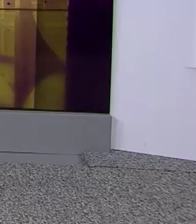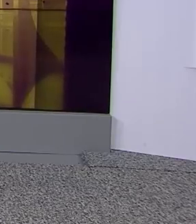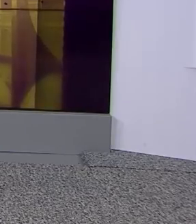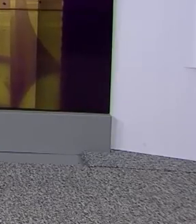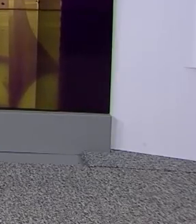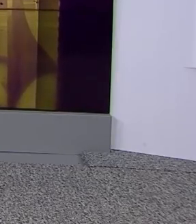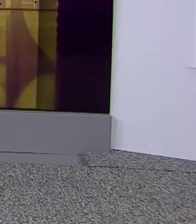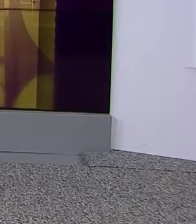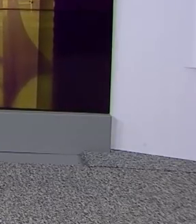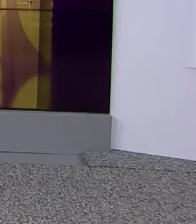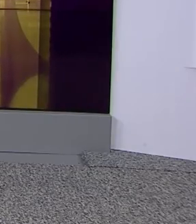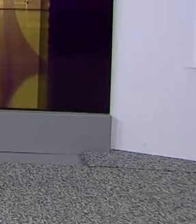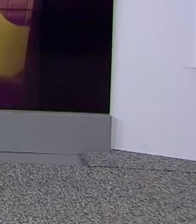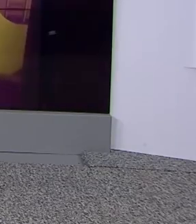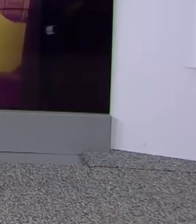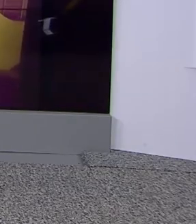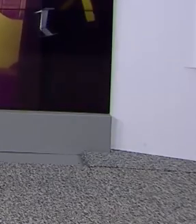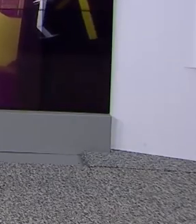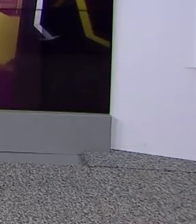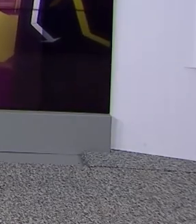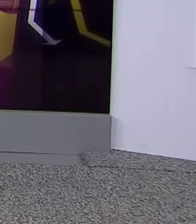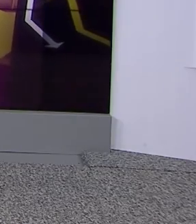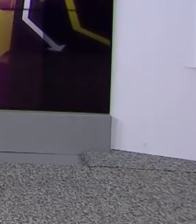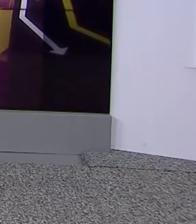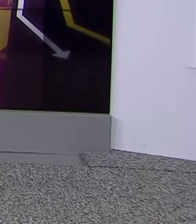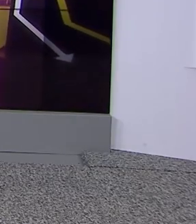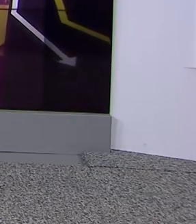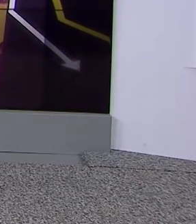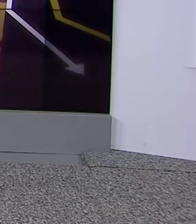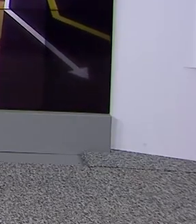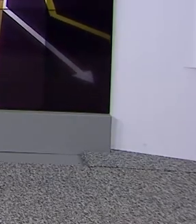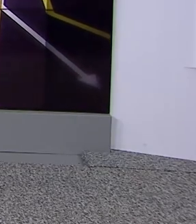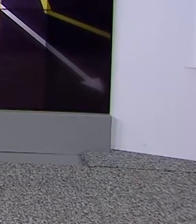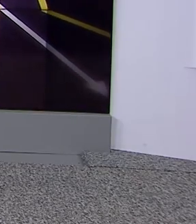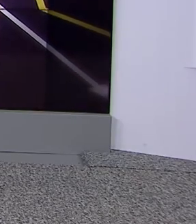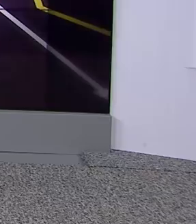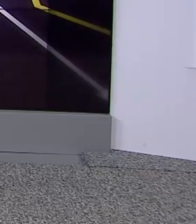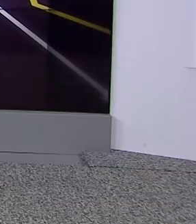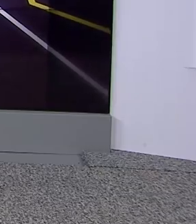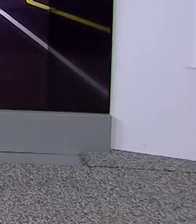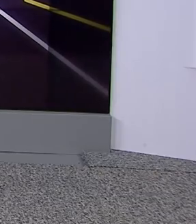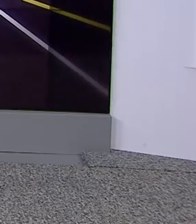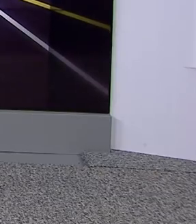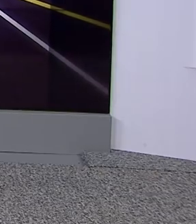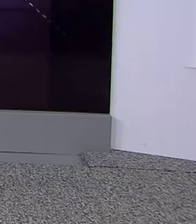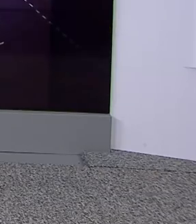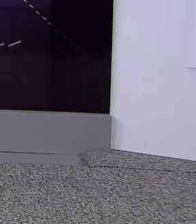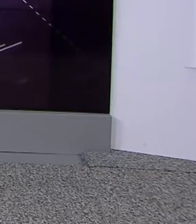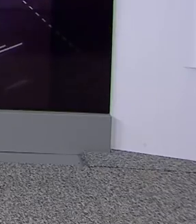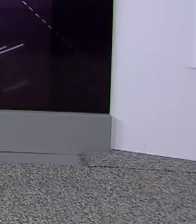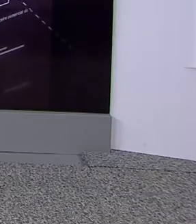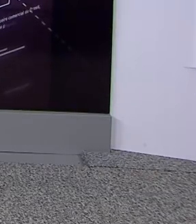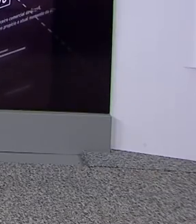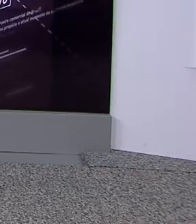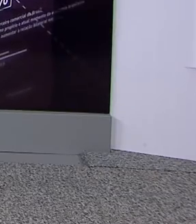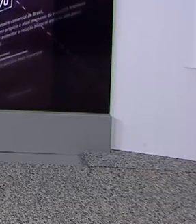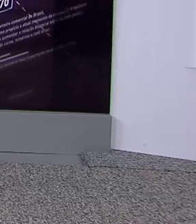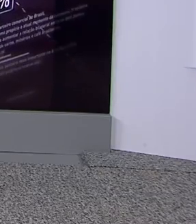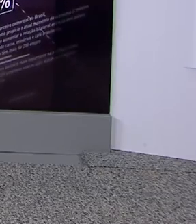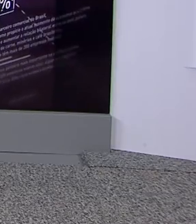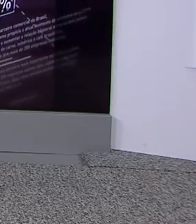existe entre os dois países e também a possibilidade de se utilizar as águas da usina